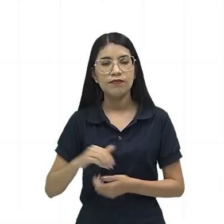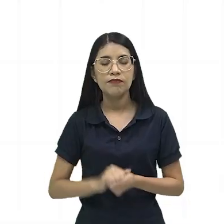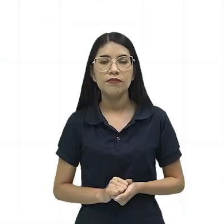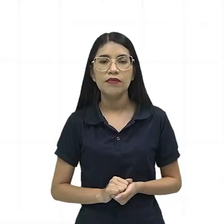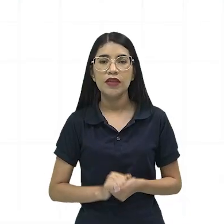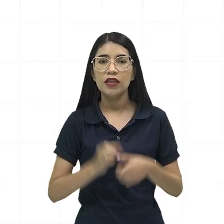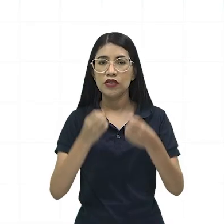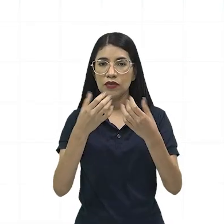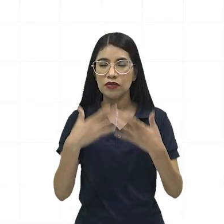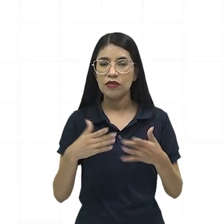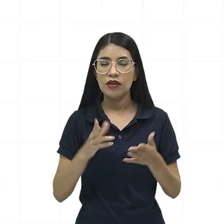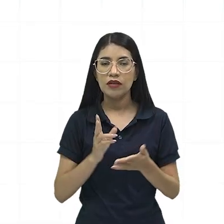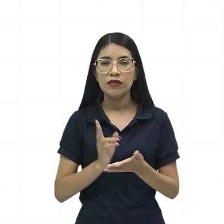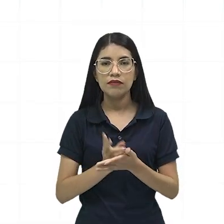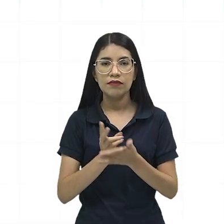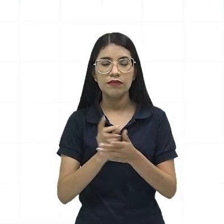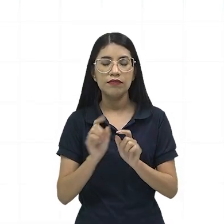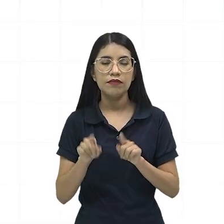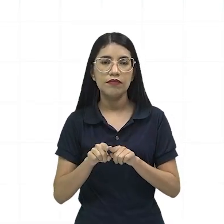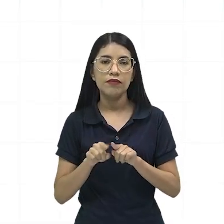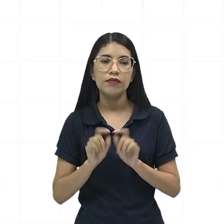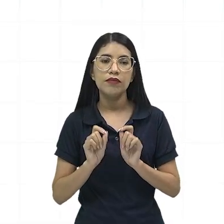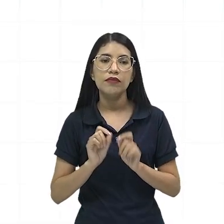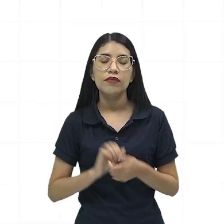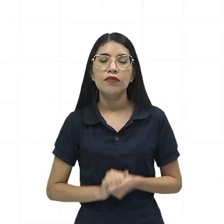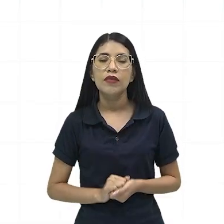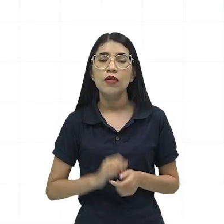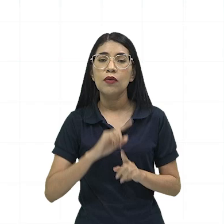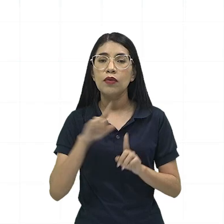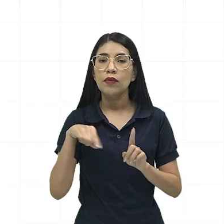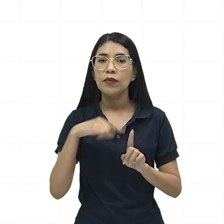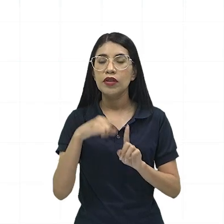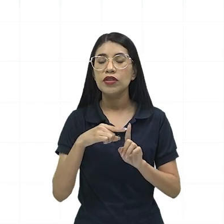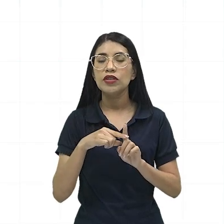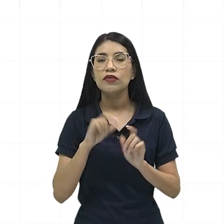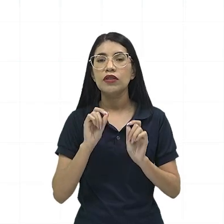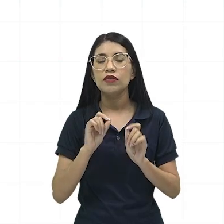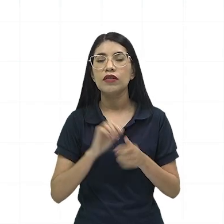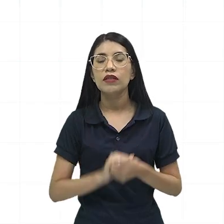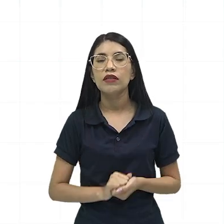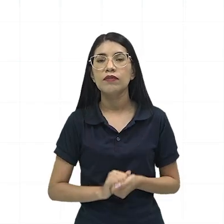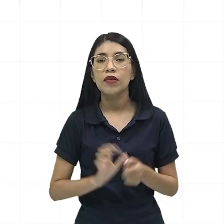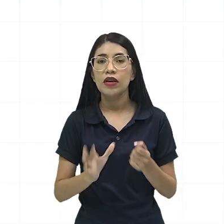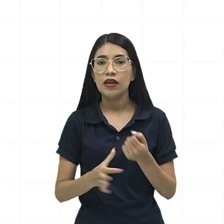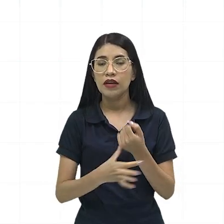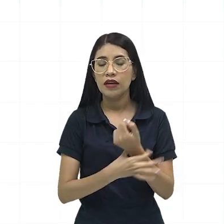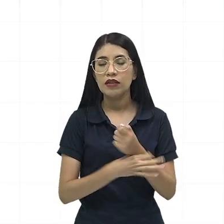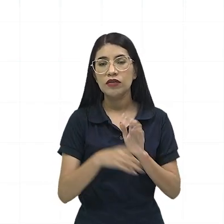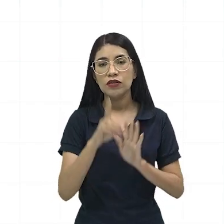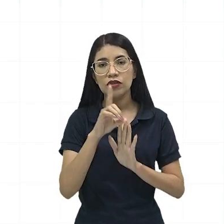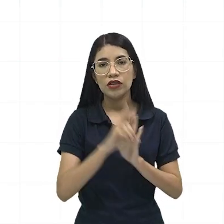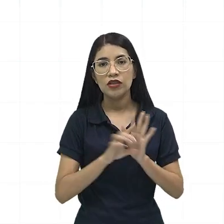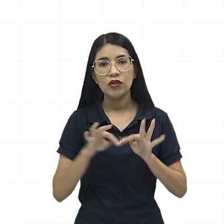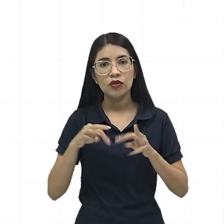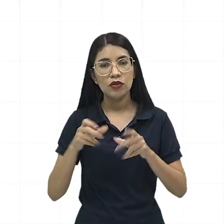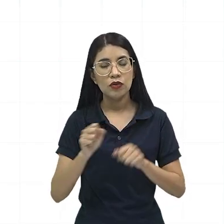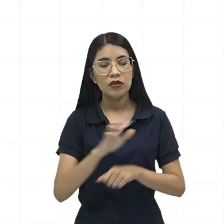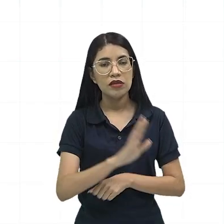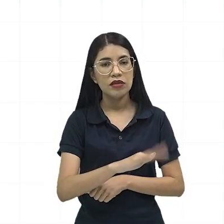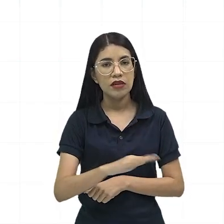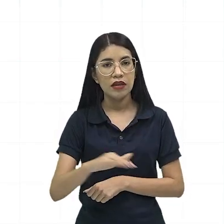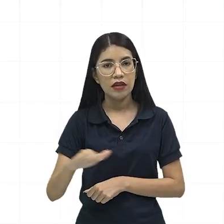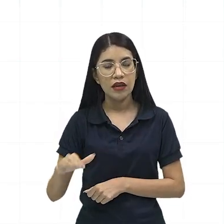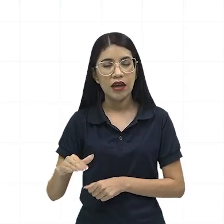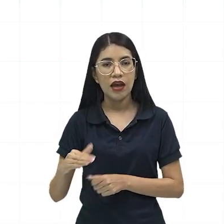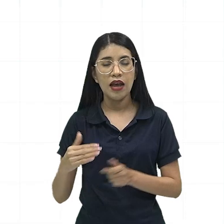falando dele, que o propósito desse estatuto, como já foi dito, é garantir o direito de todas as